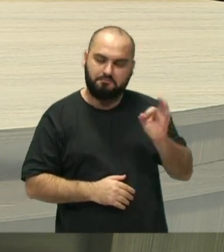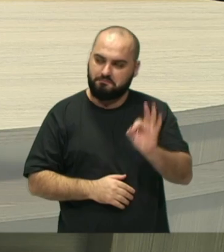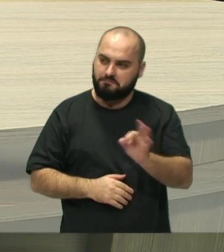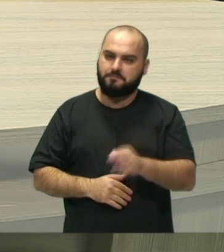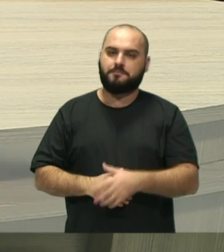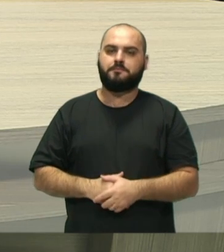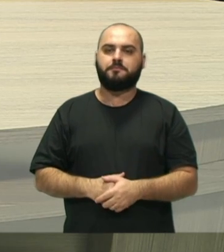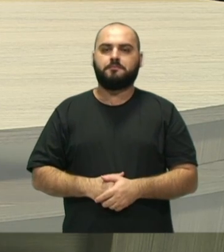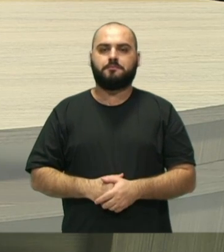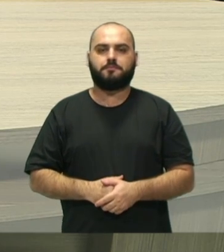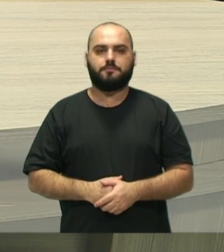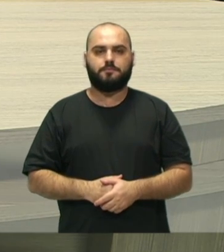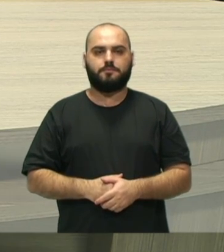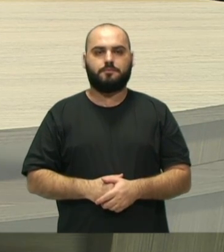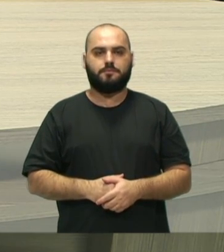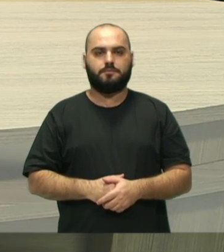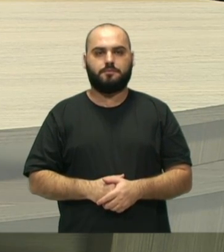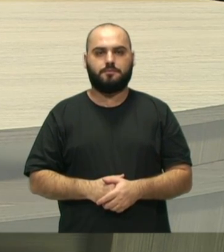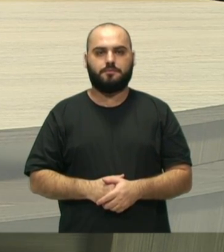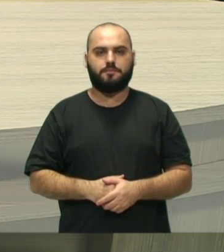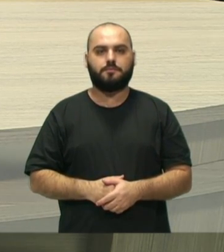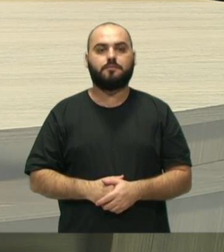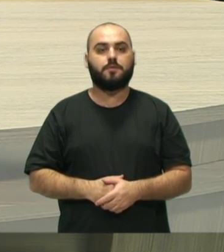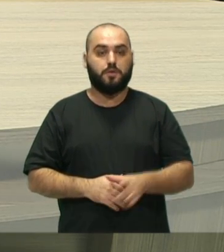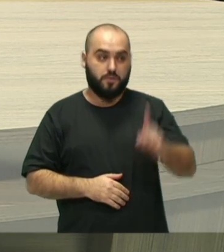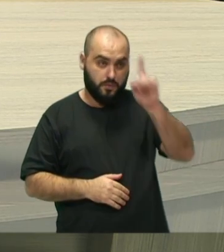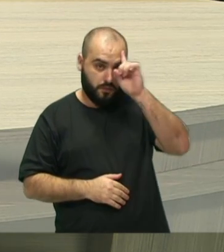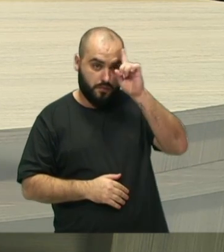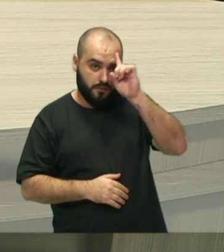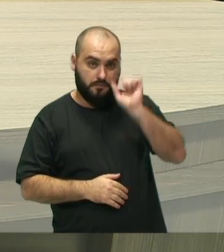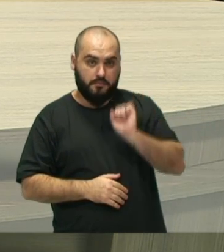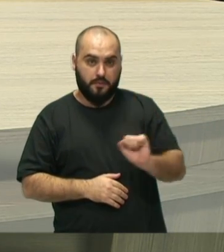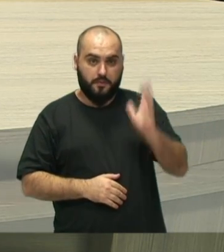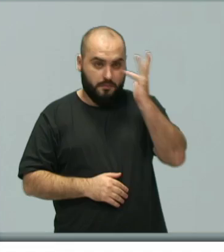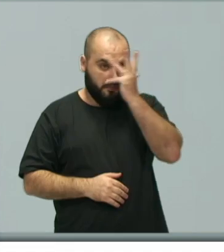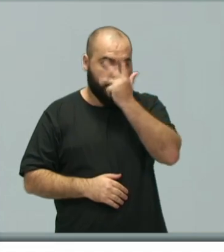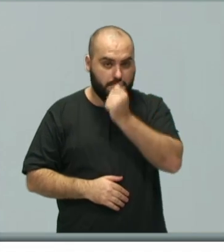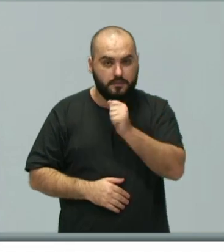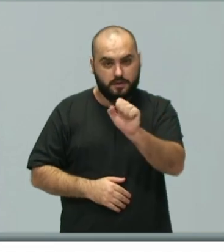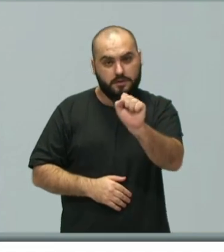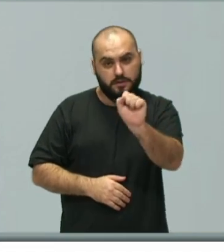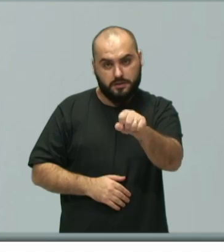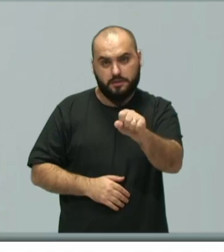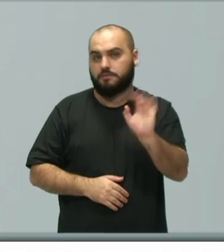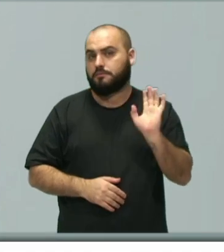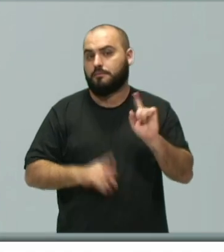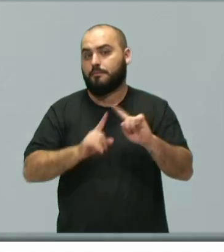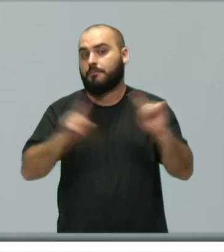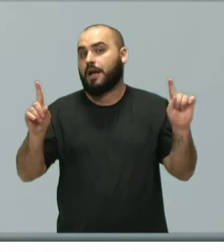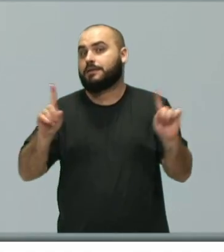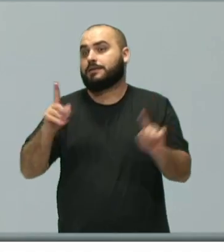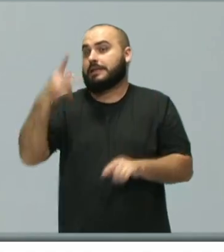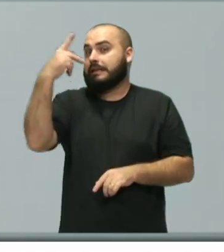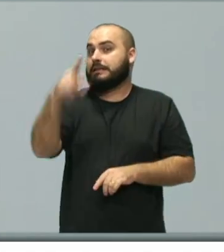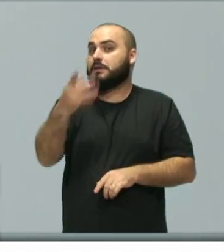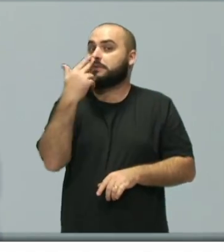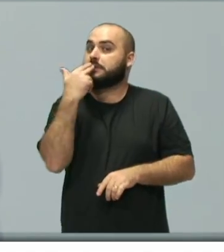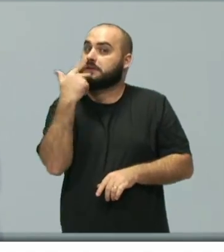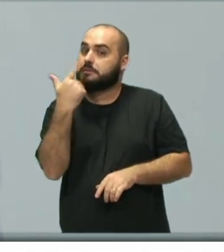O cotidiano pode ser belo. Isso, uhum. A maneira como daí você configura as coisas, né?